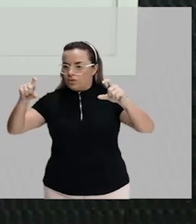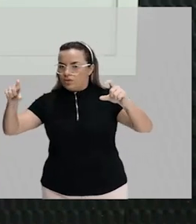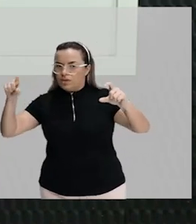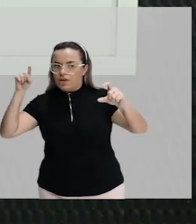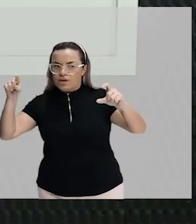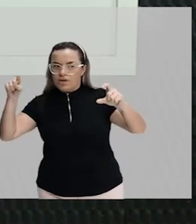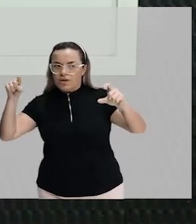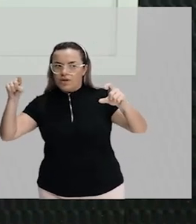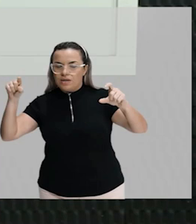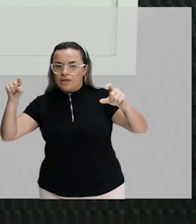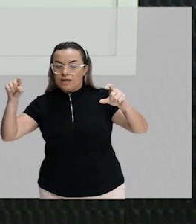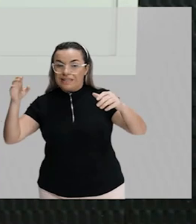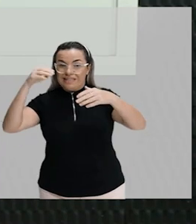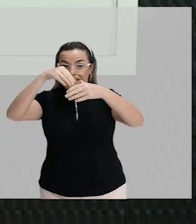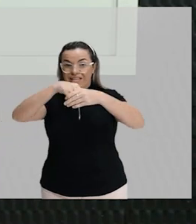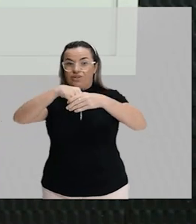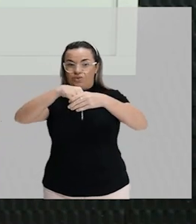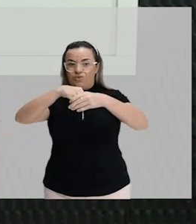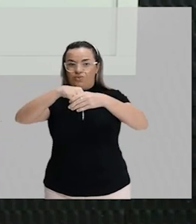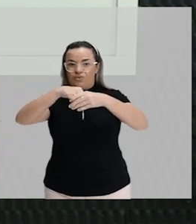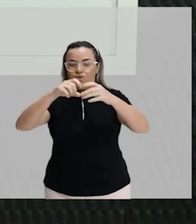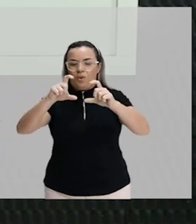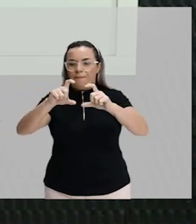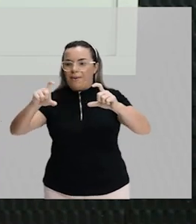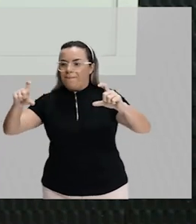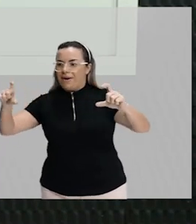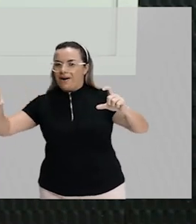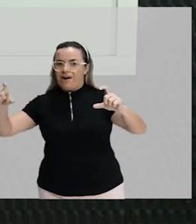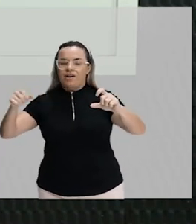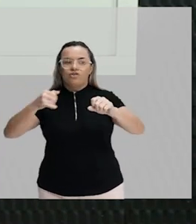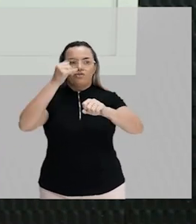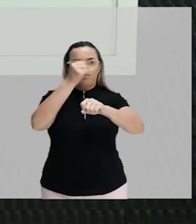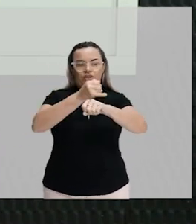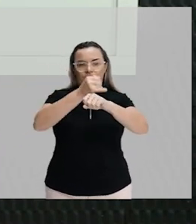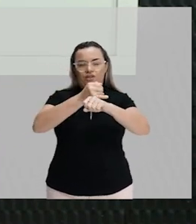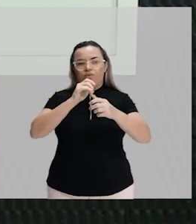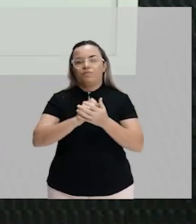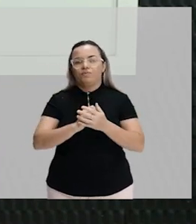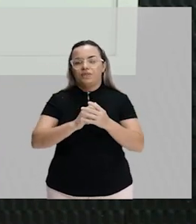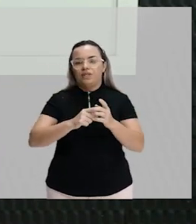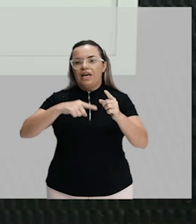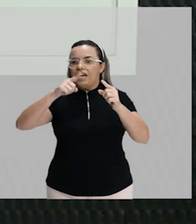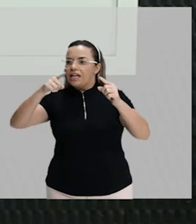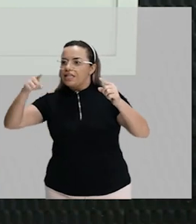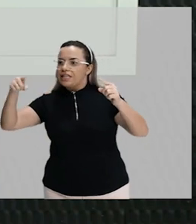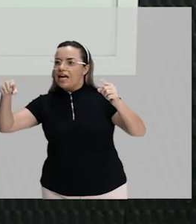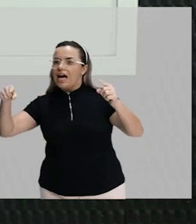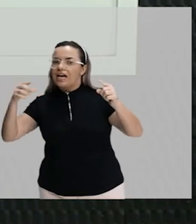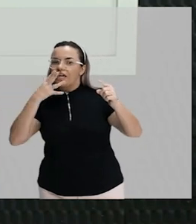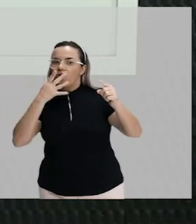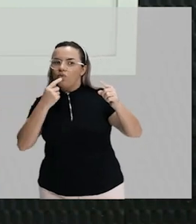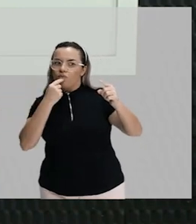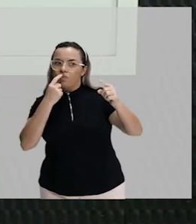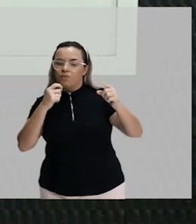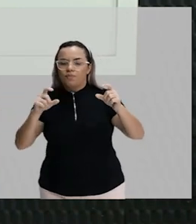voltas né uma barra de ferro e essa barra de ferro ela vai interferir